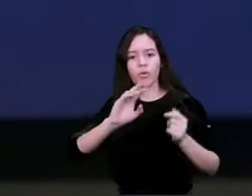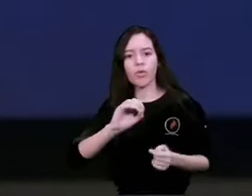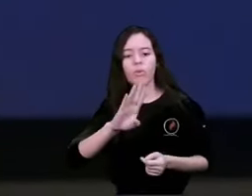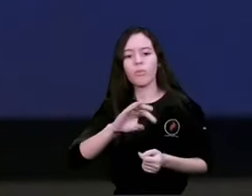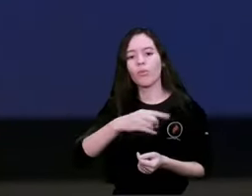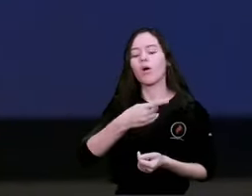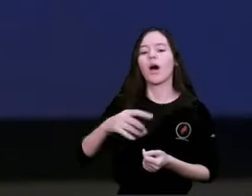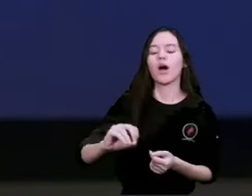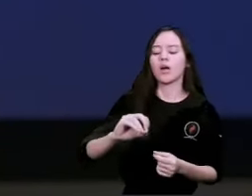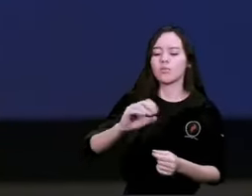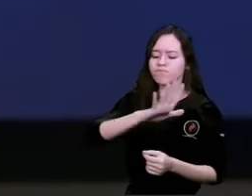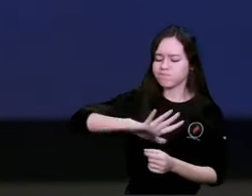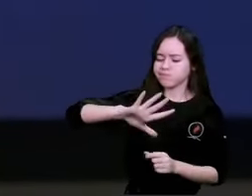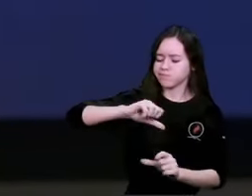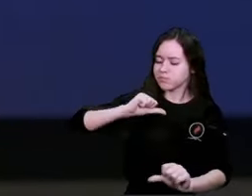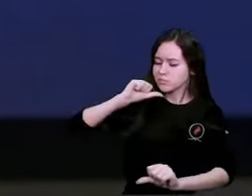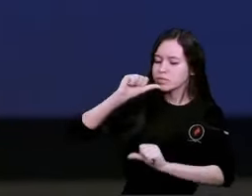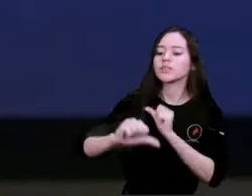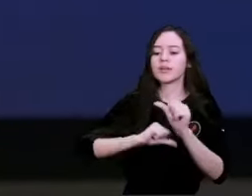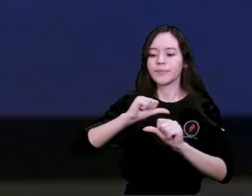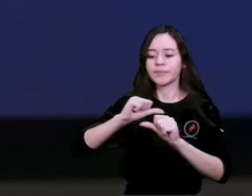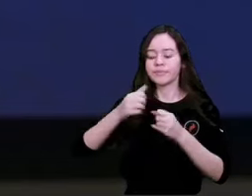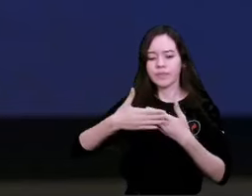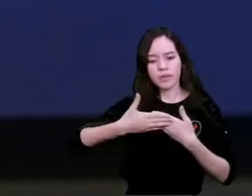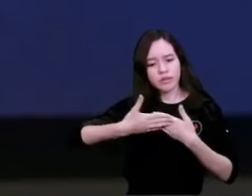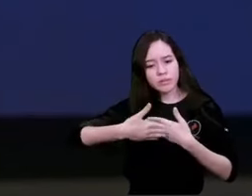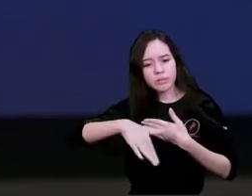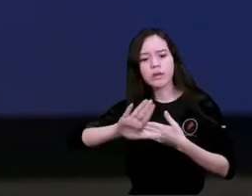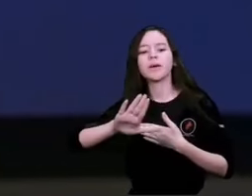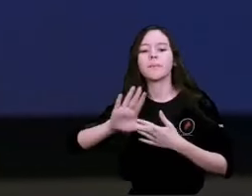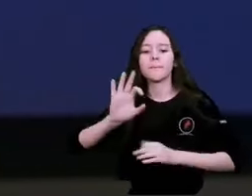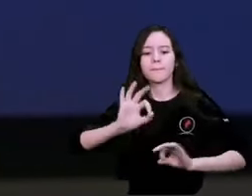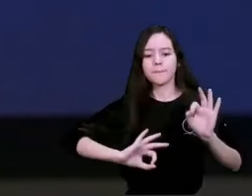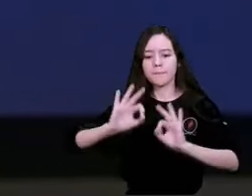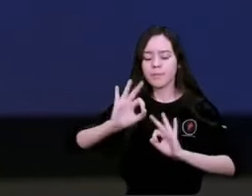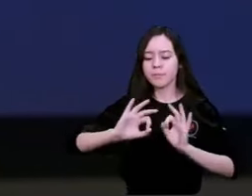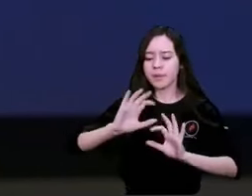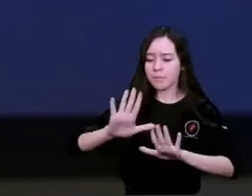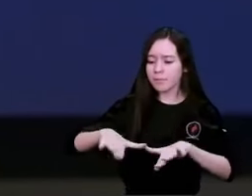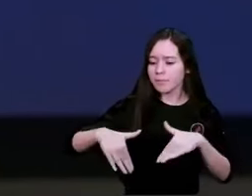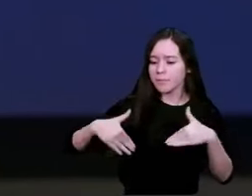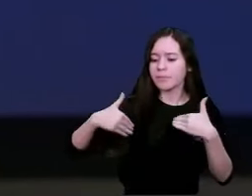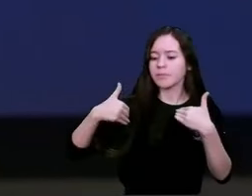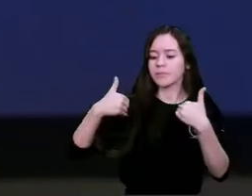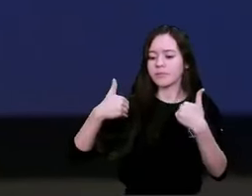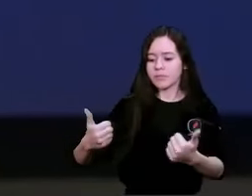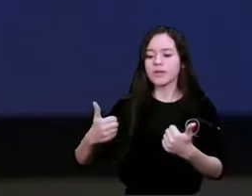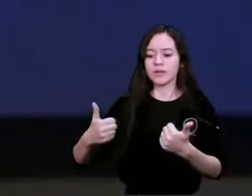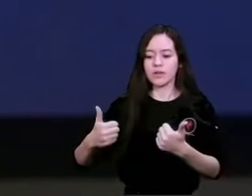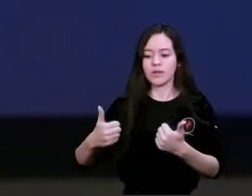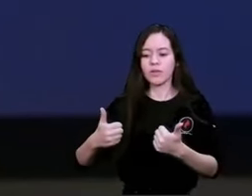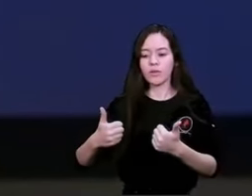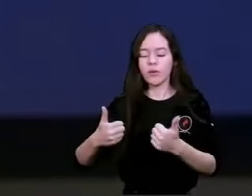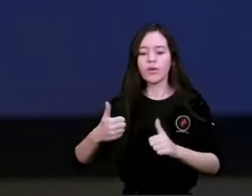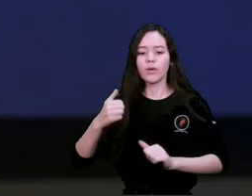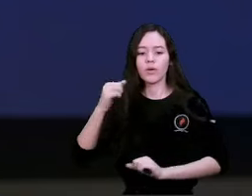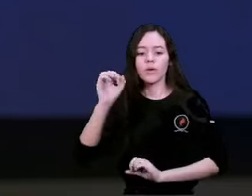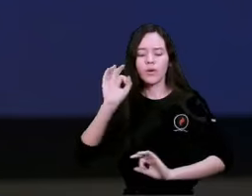reverter a situação, e a partir de hoje começar a preparar um cenário, para que Ele venha preparar o palco